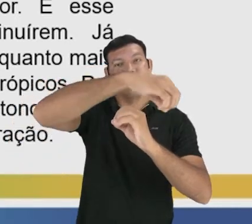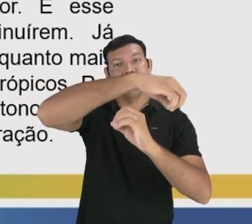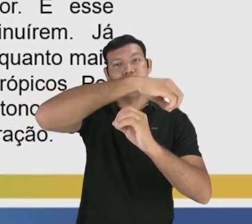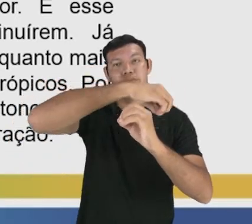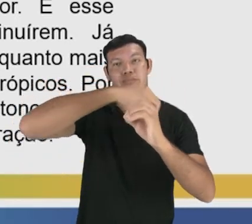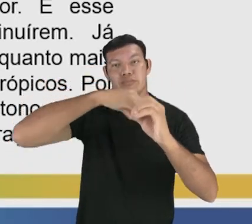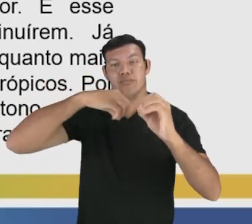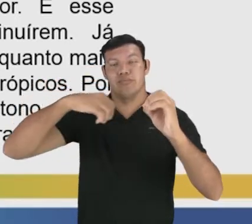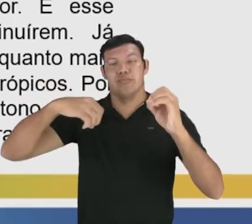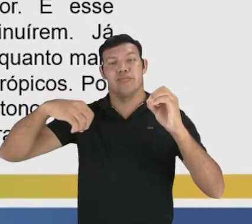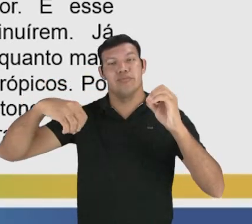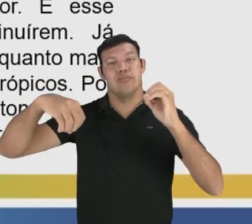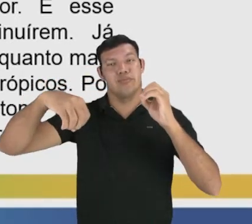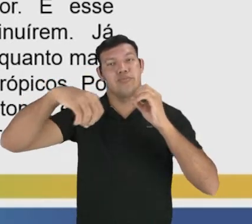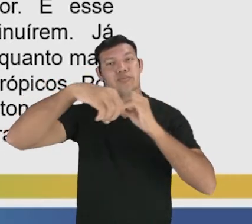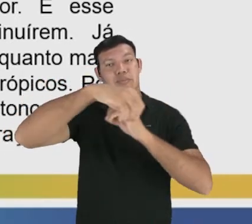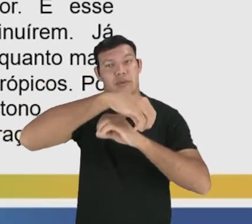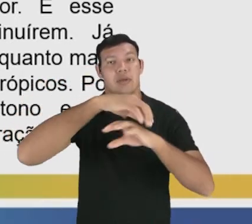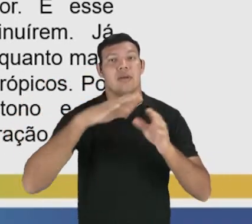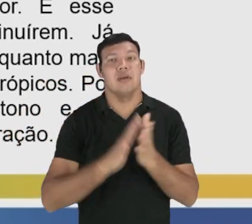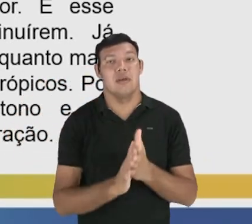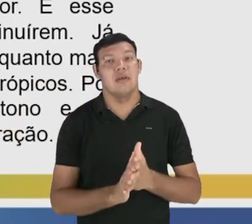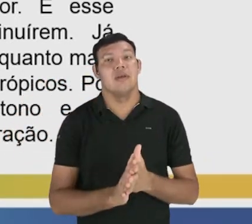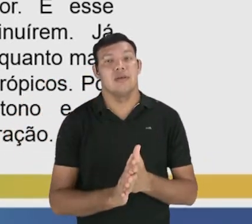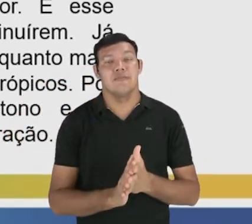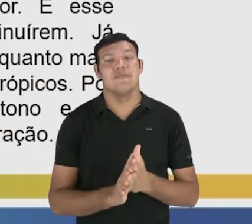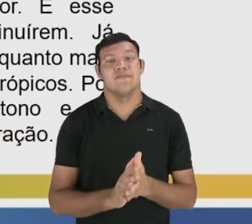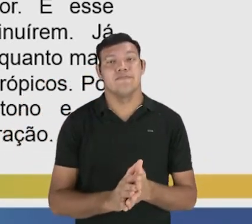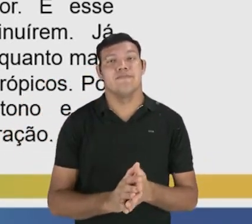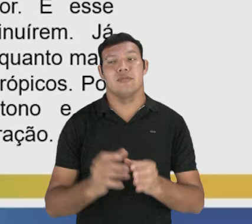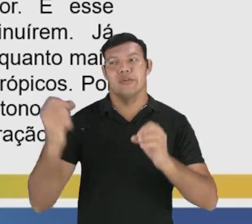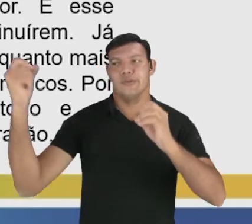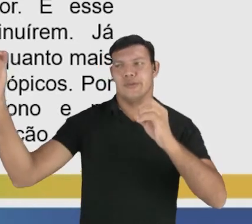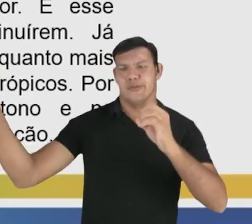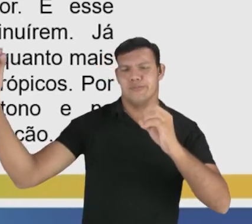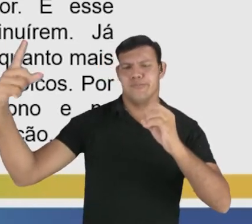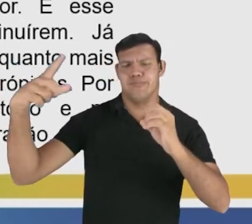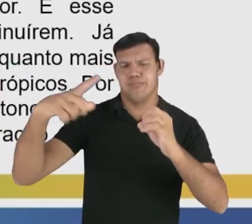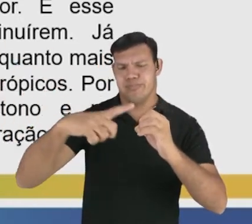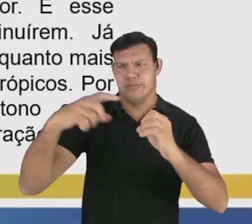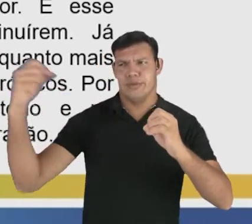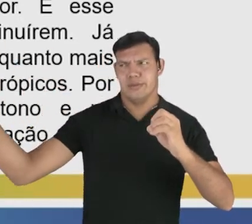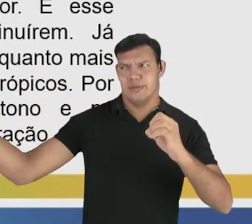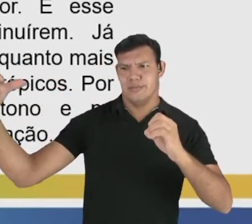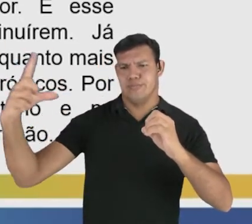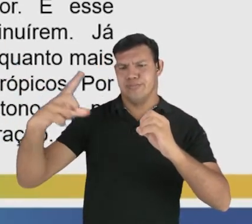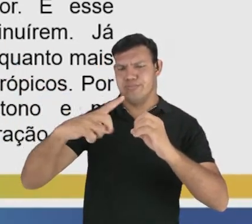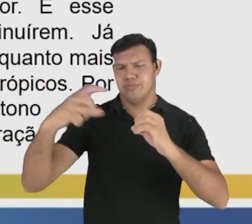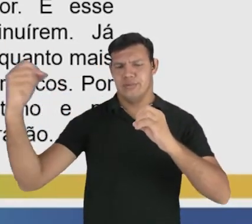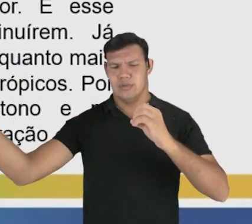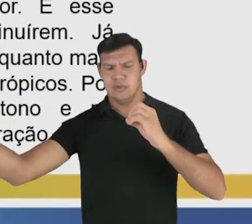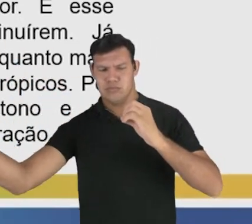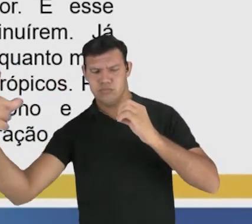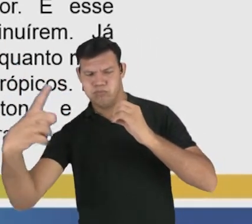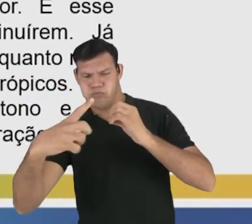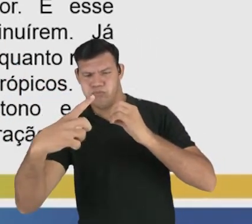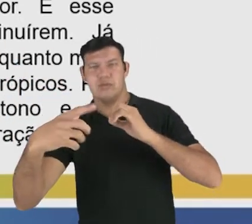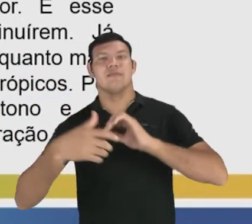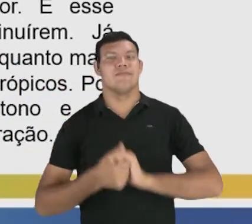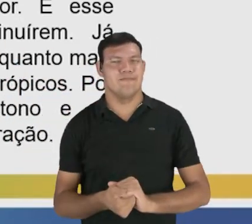ao Sol, né? O que determina aí a quantidade de radiação solar que está recebendo, como eu comentei com vocês